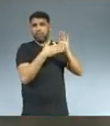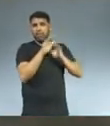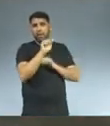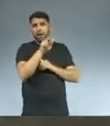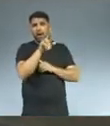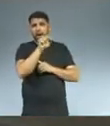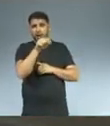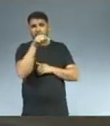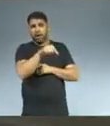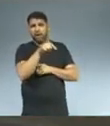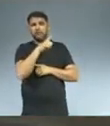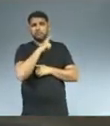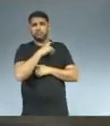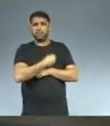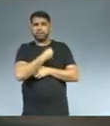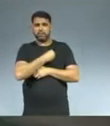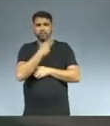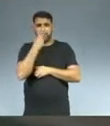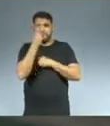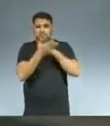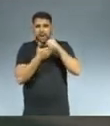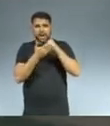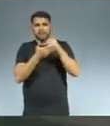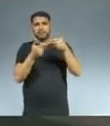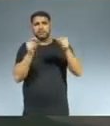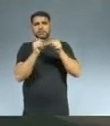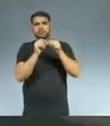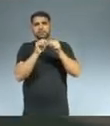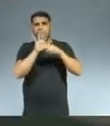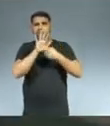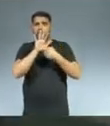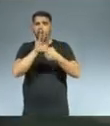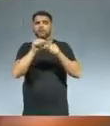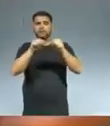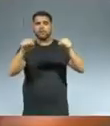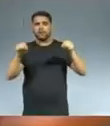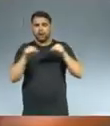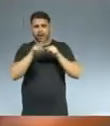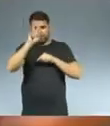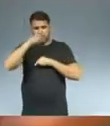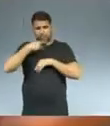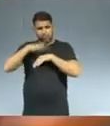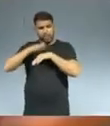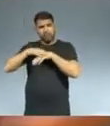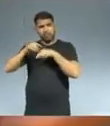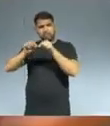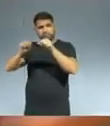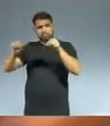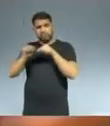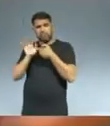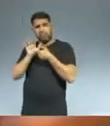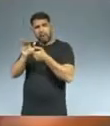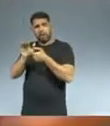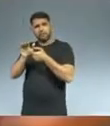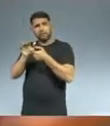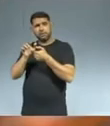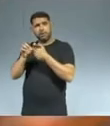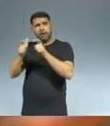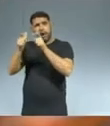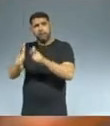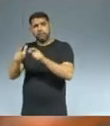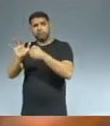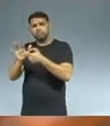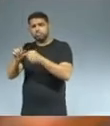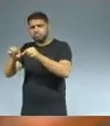o cara Ele trouxe também é isso como uma ferramenta de declaração dos Produtores Rurais que foi uma autodeclaração